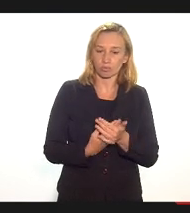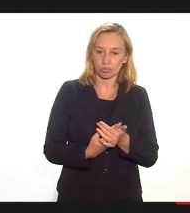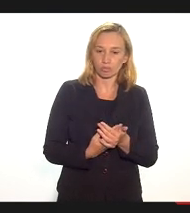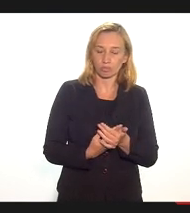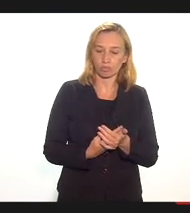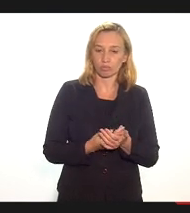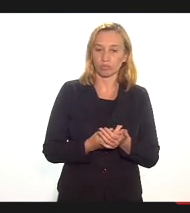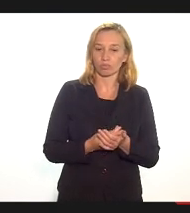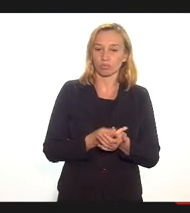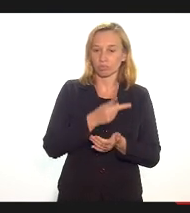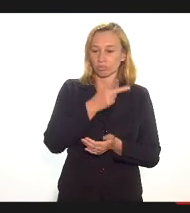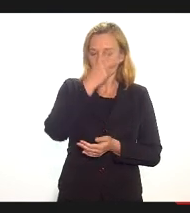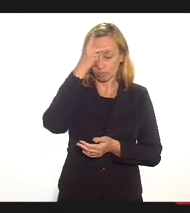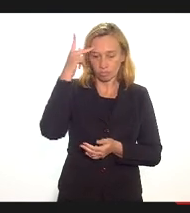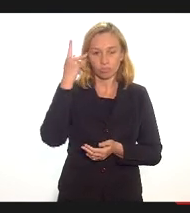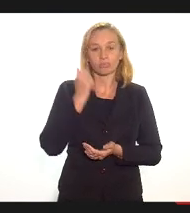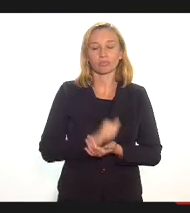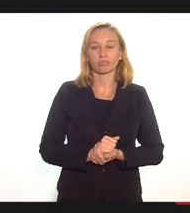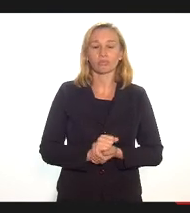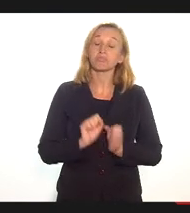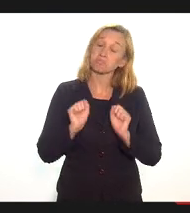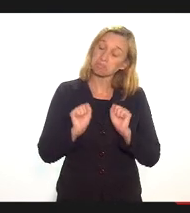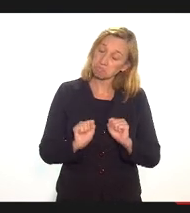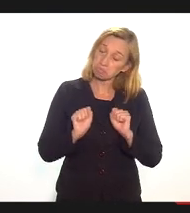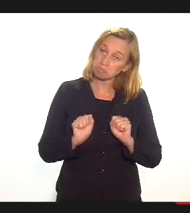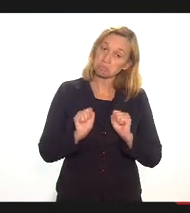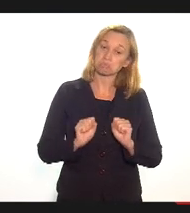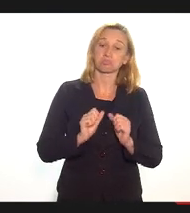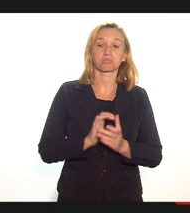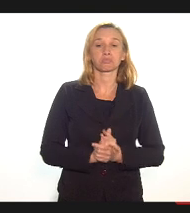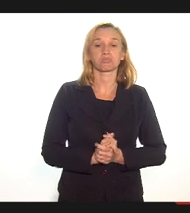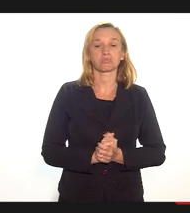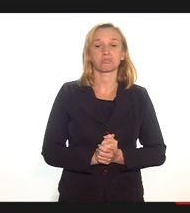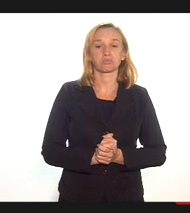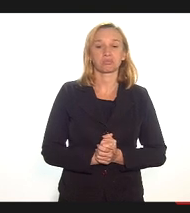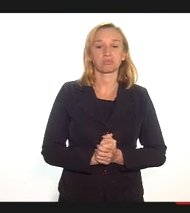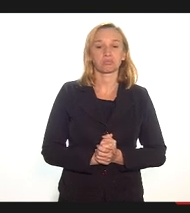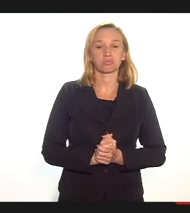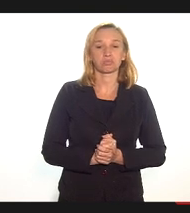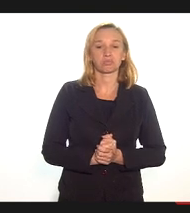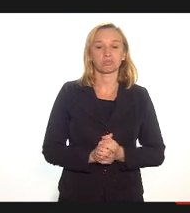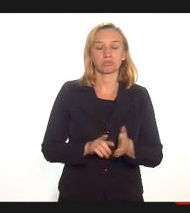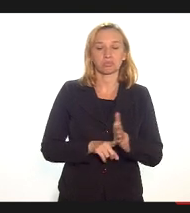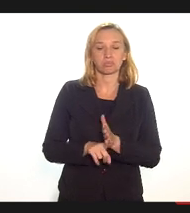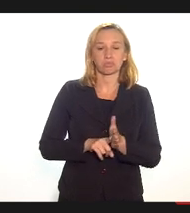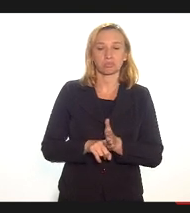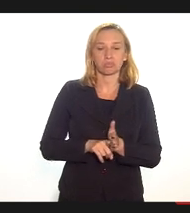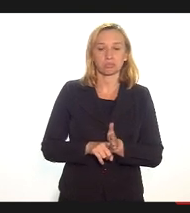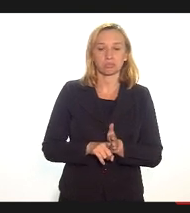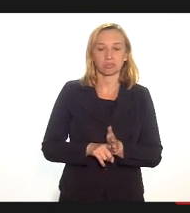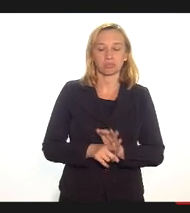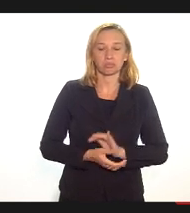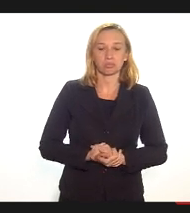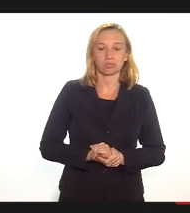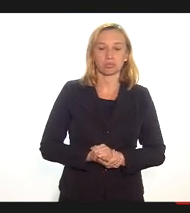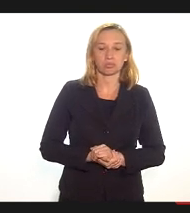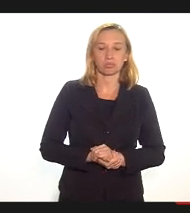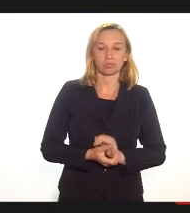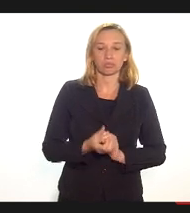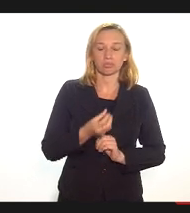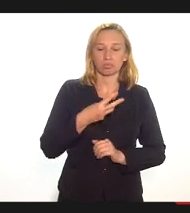de pessoal que poderia ser consultado através do SEI